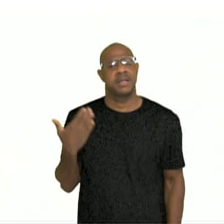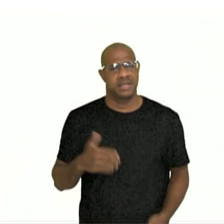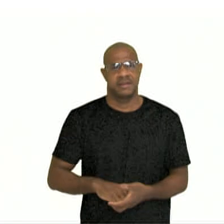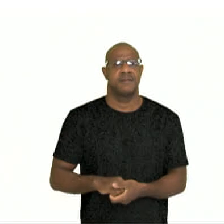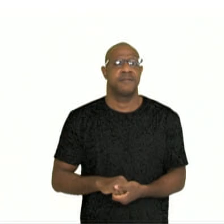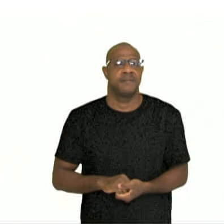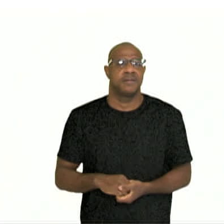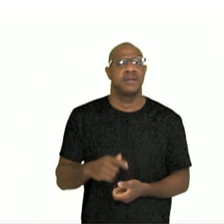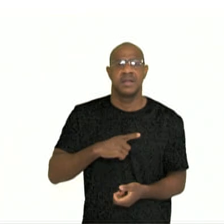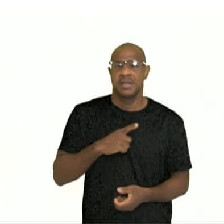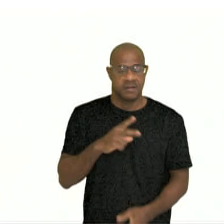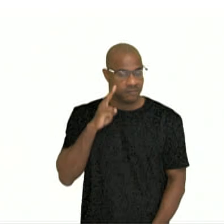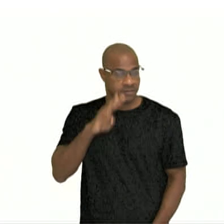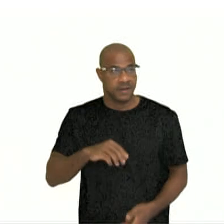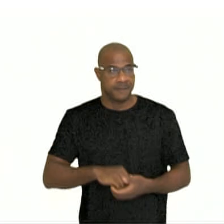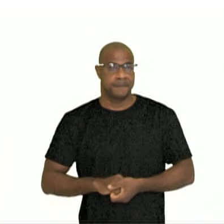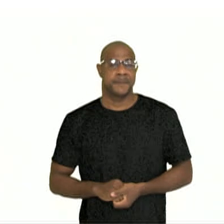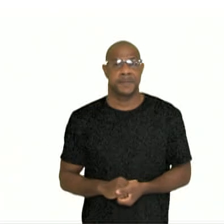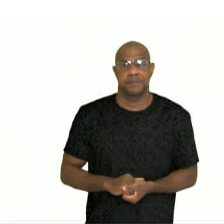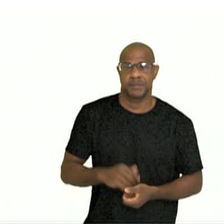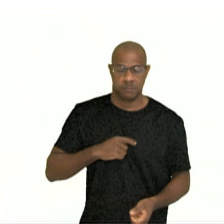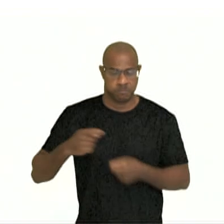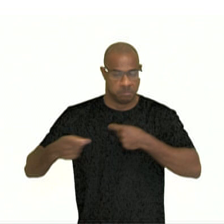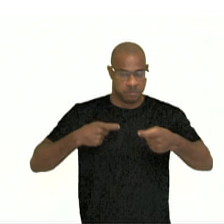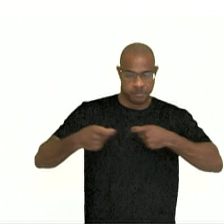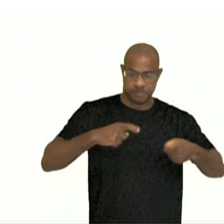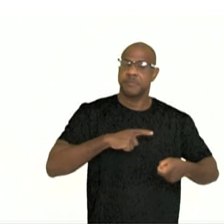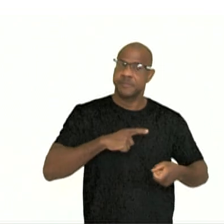Vai perseguir e matar os apoiadores de Mário, que era seu concorrente.